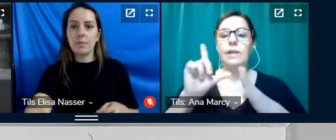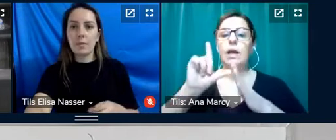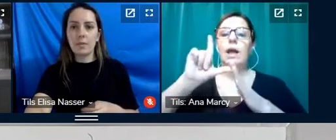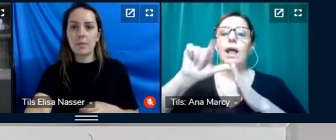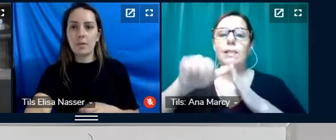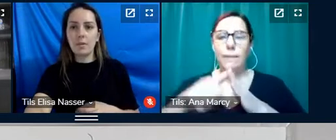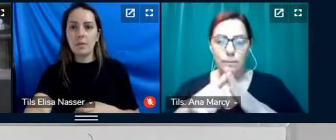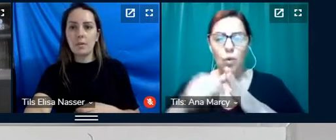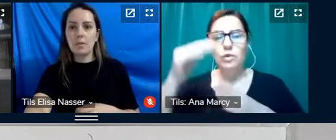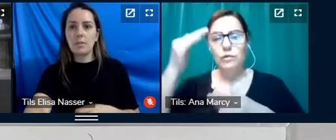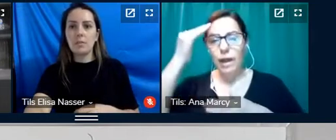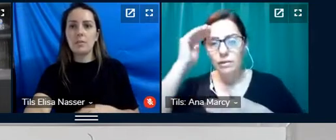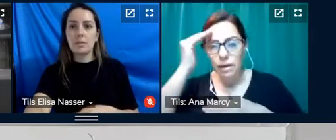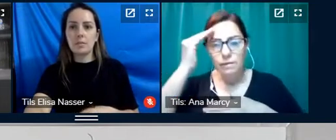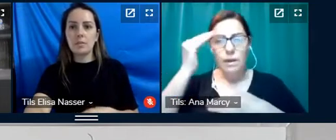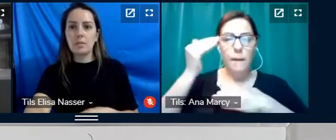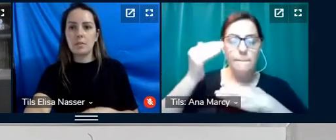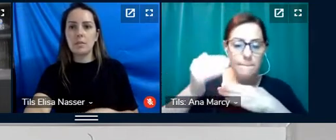vão caindo. Tá?